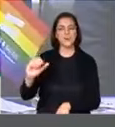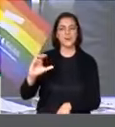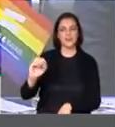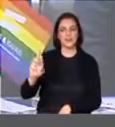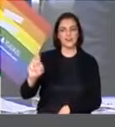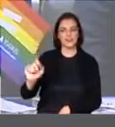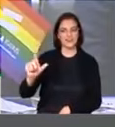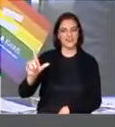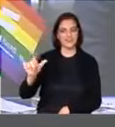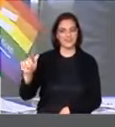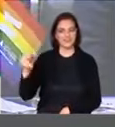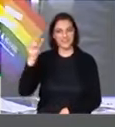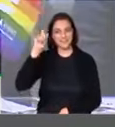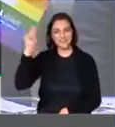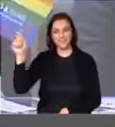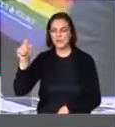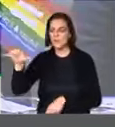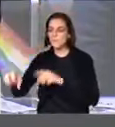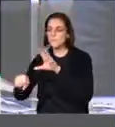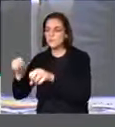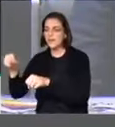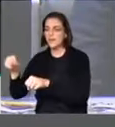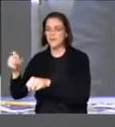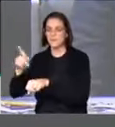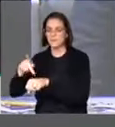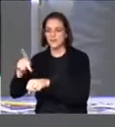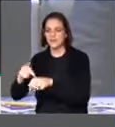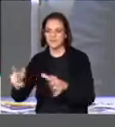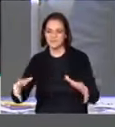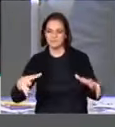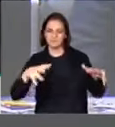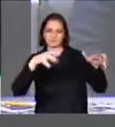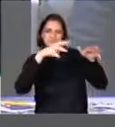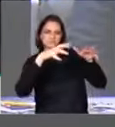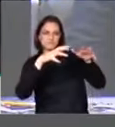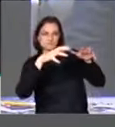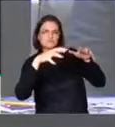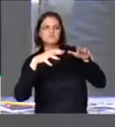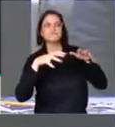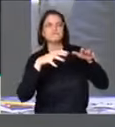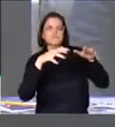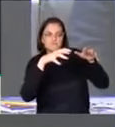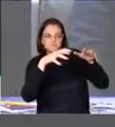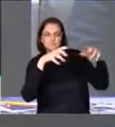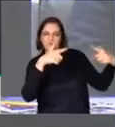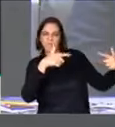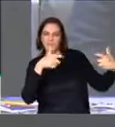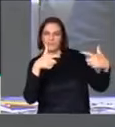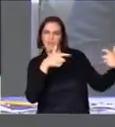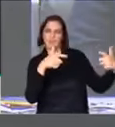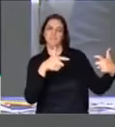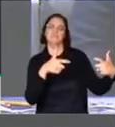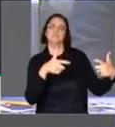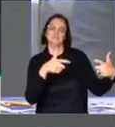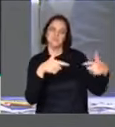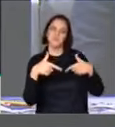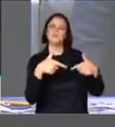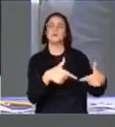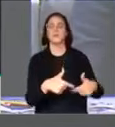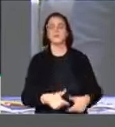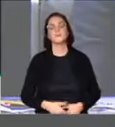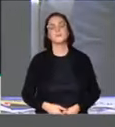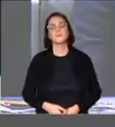plantar roseiras. E para que nós possamos encerrar esta sessão, eu gostaria de chamar mais uma